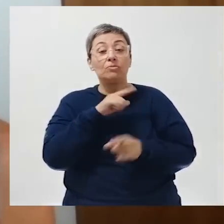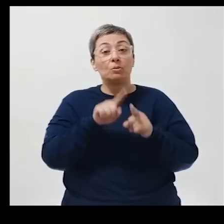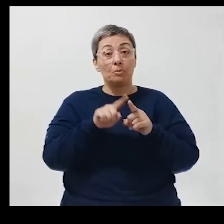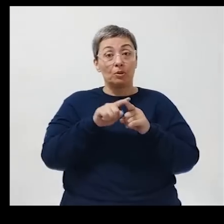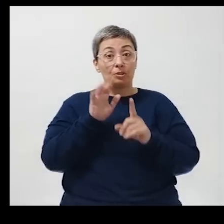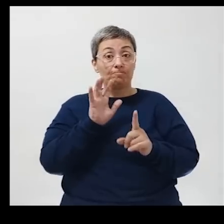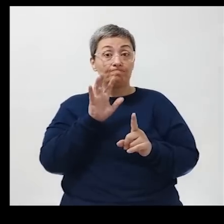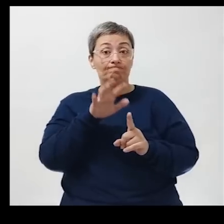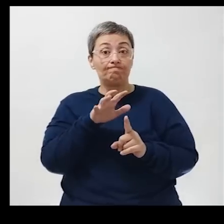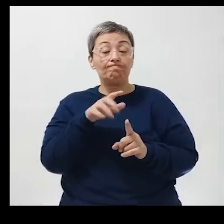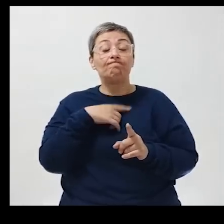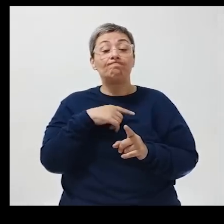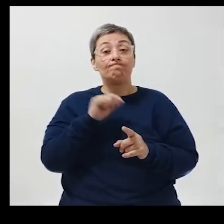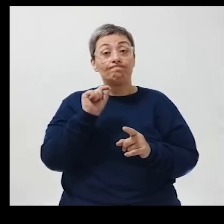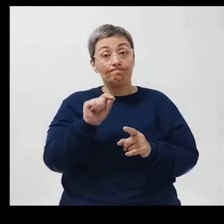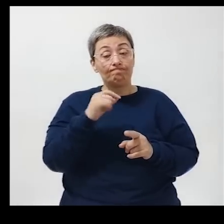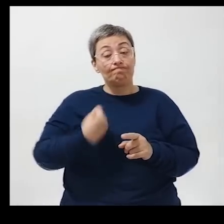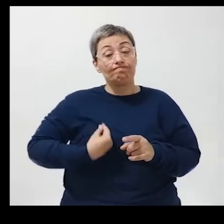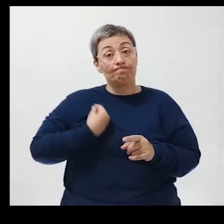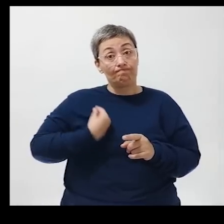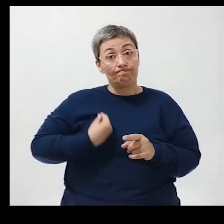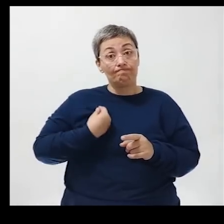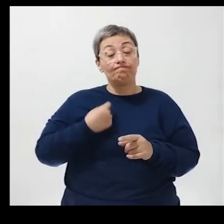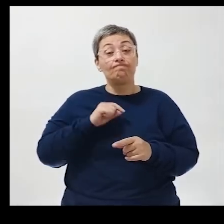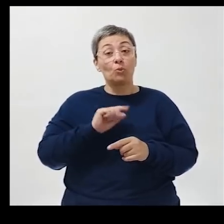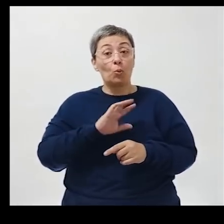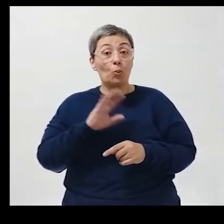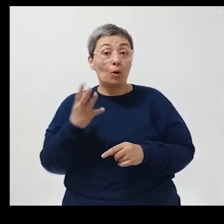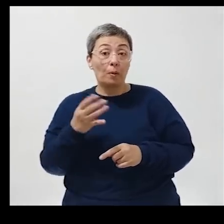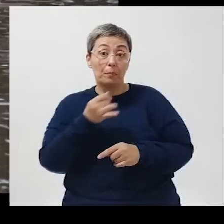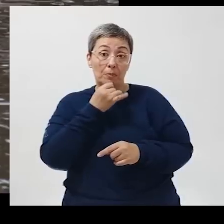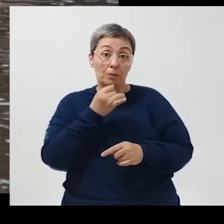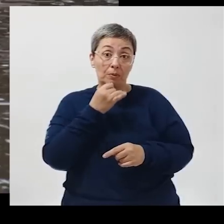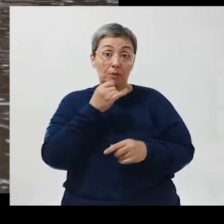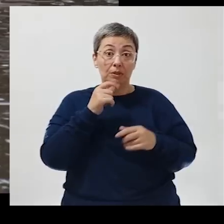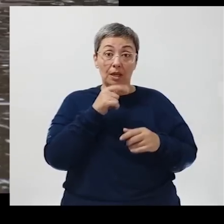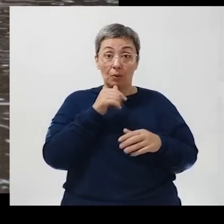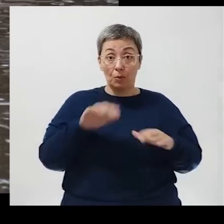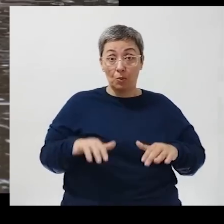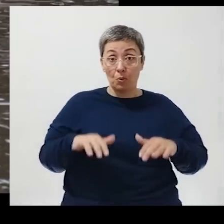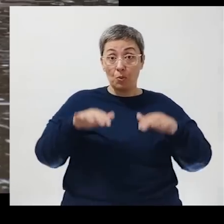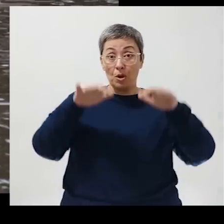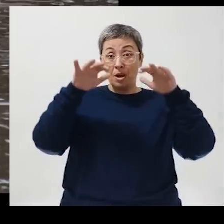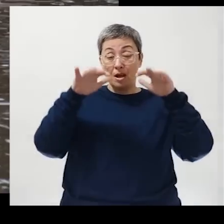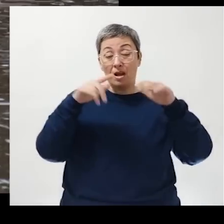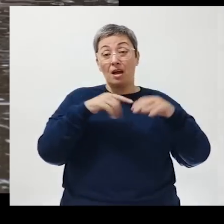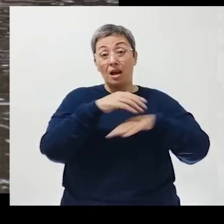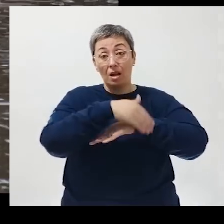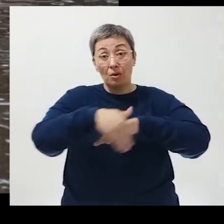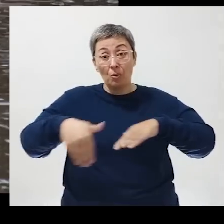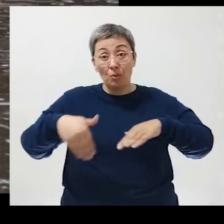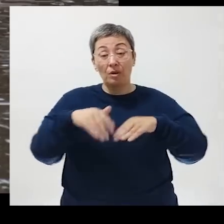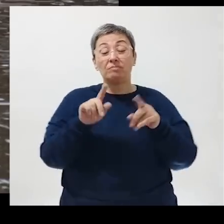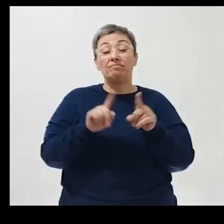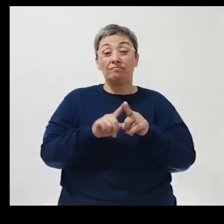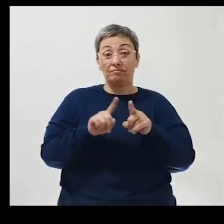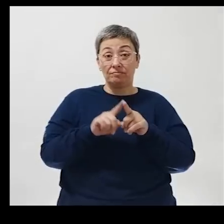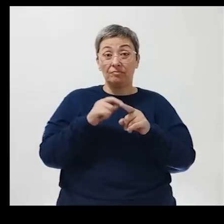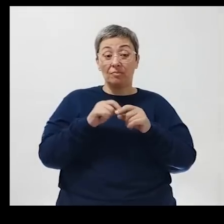resíduos pode impactar diretamente na nossa vida, causando, por exemplo, enchentes e alagamentos na nossa